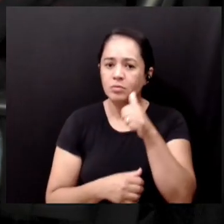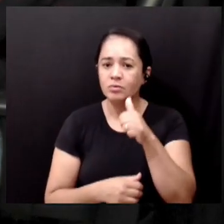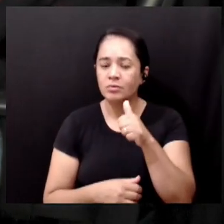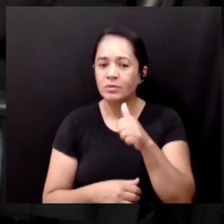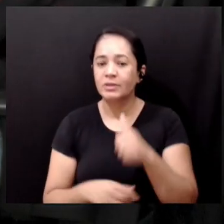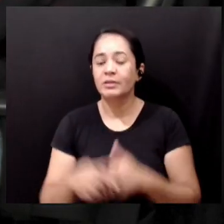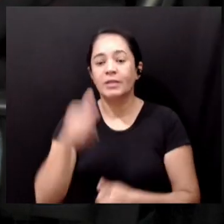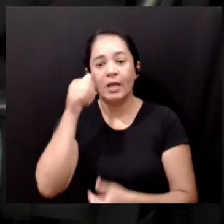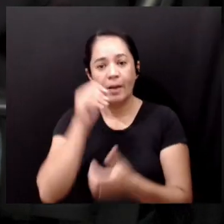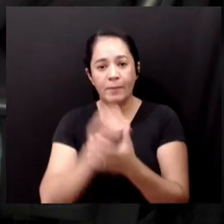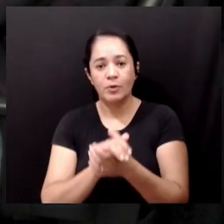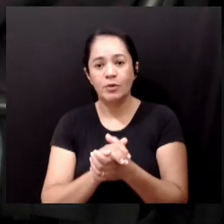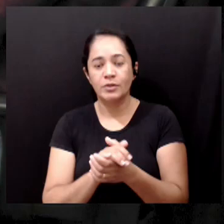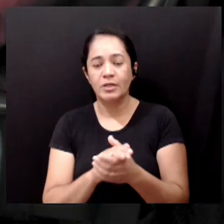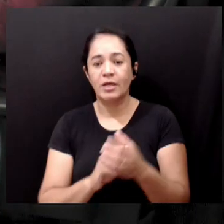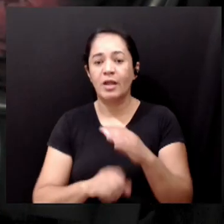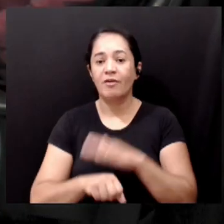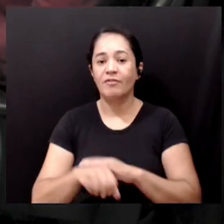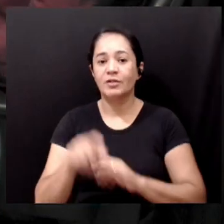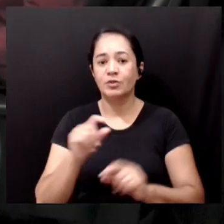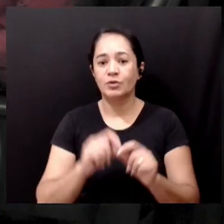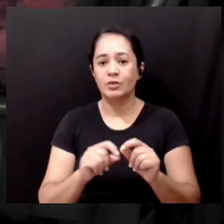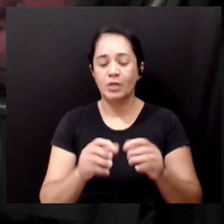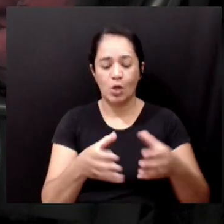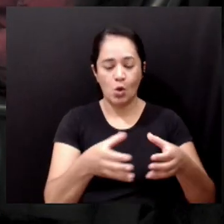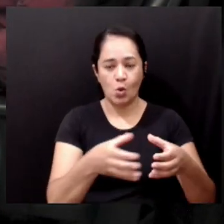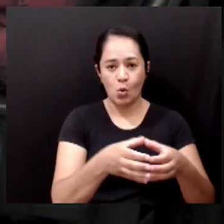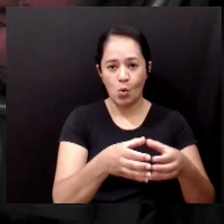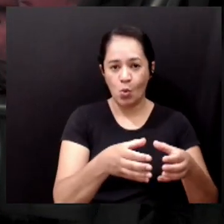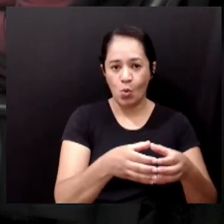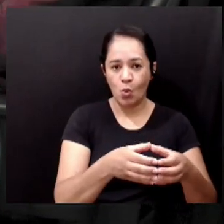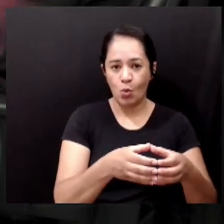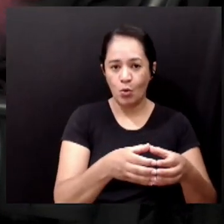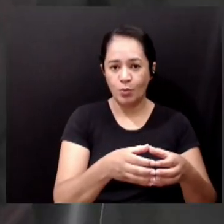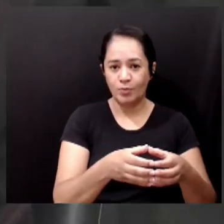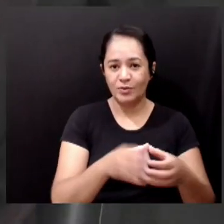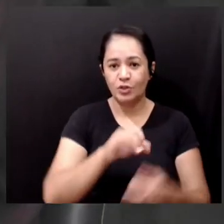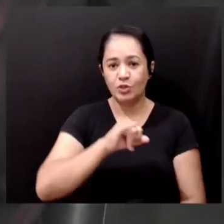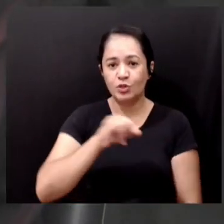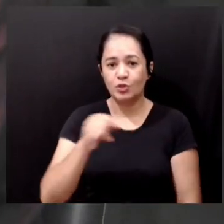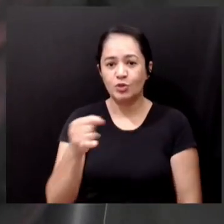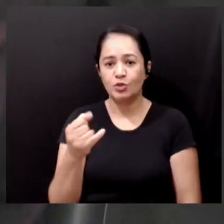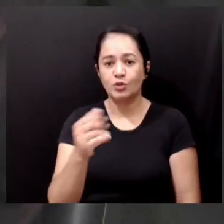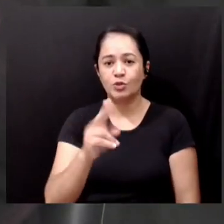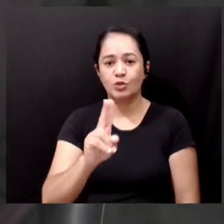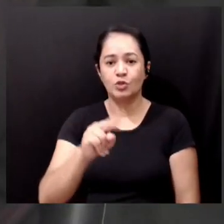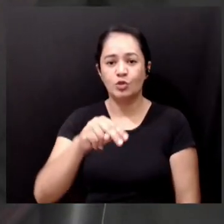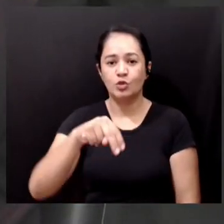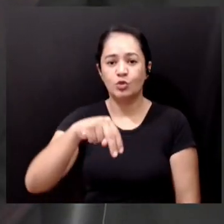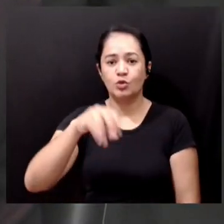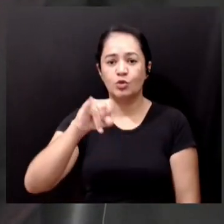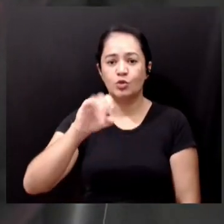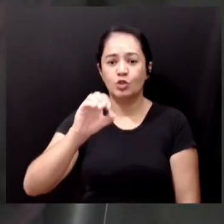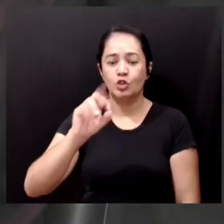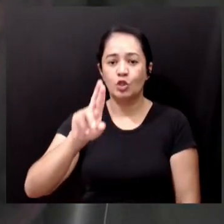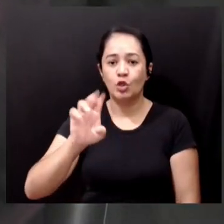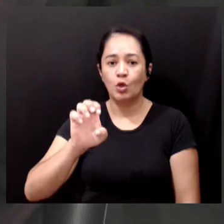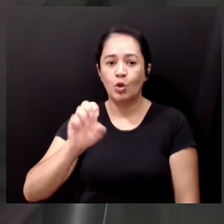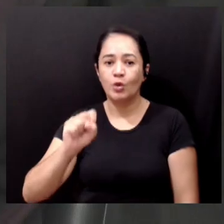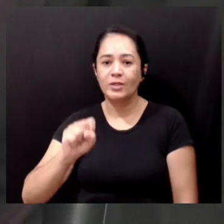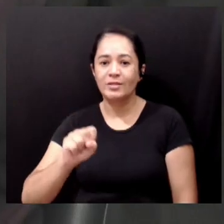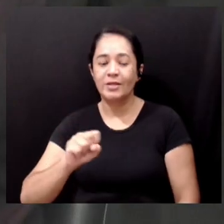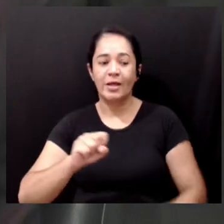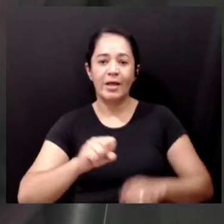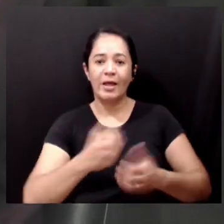com a mãe dela, do departamento de juniores. Então, ela é escalada para dar aula para os juniores, que são